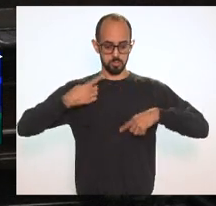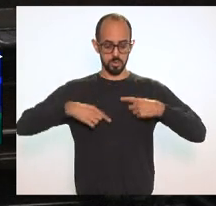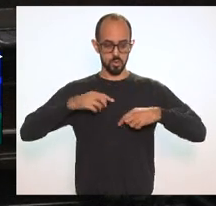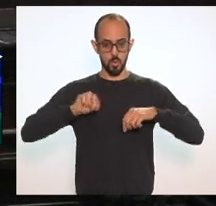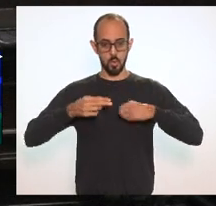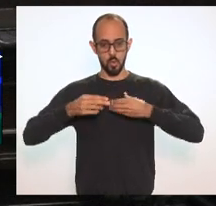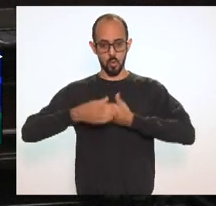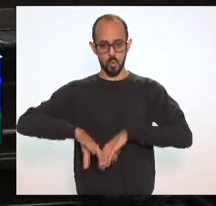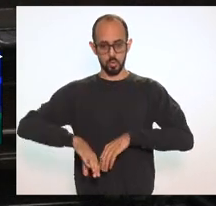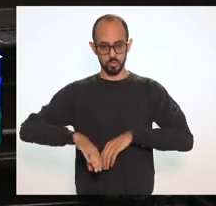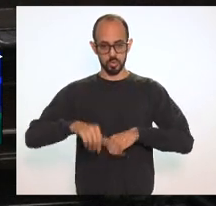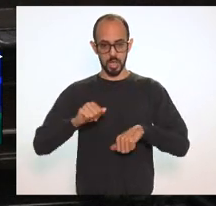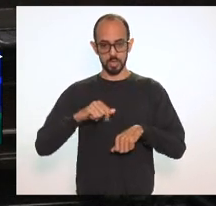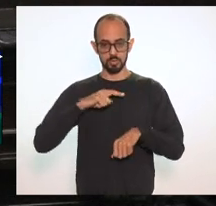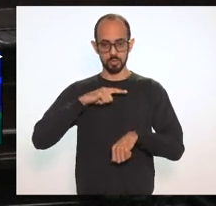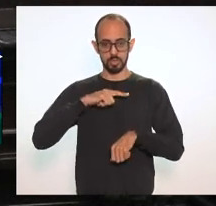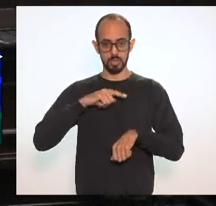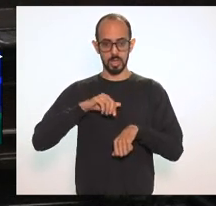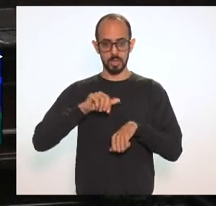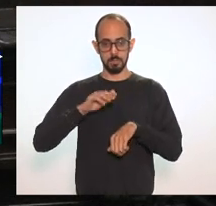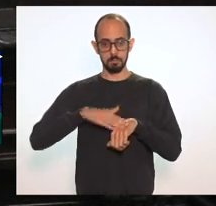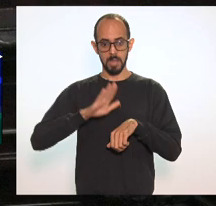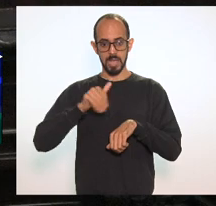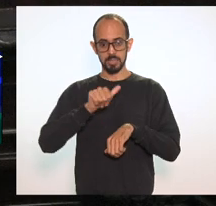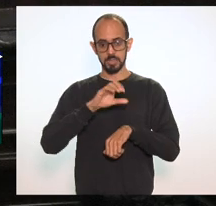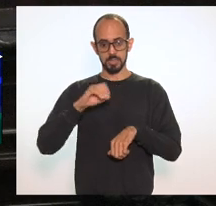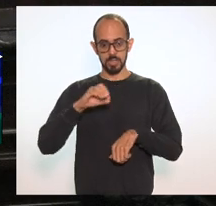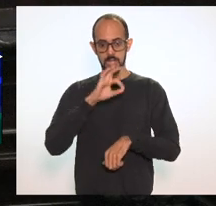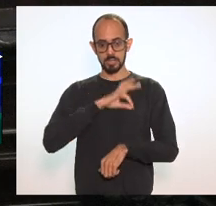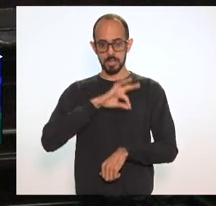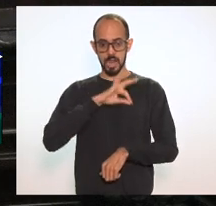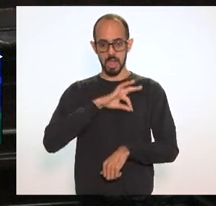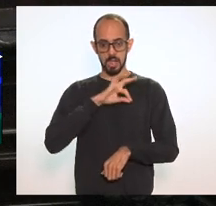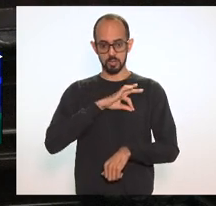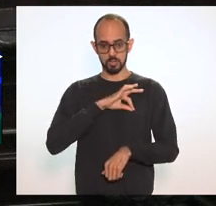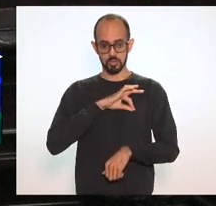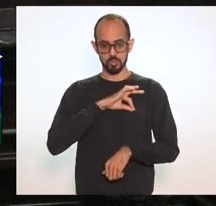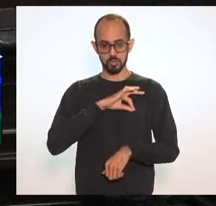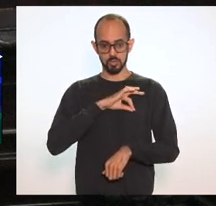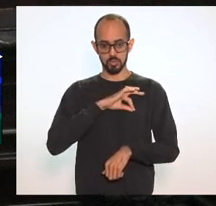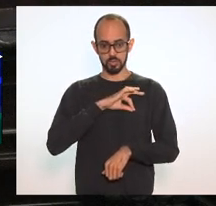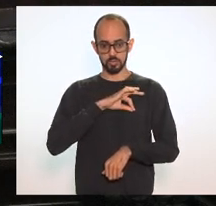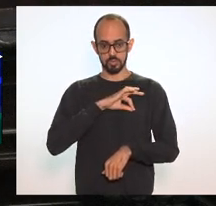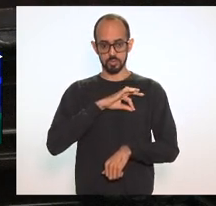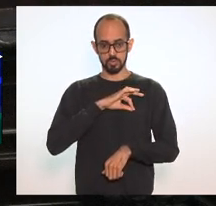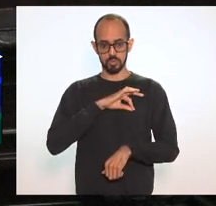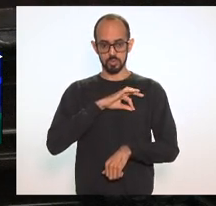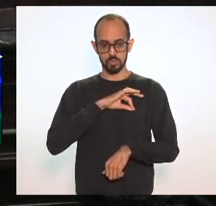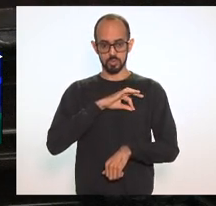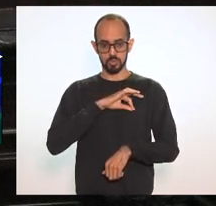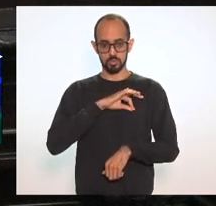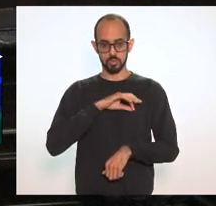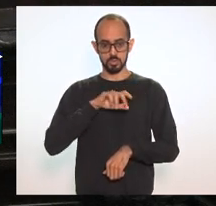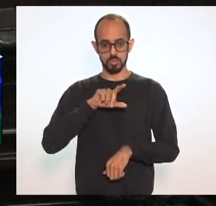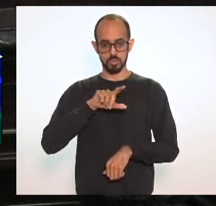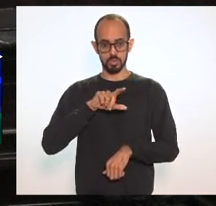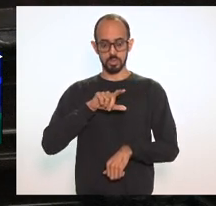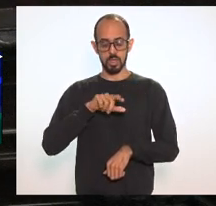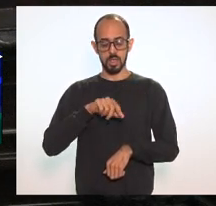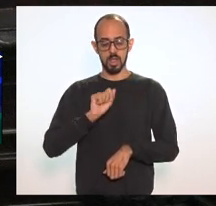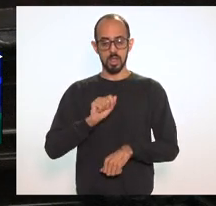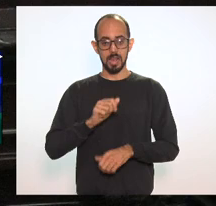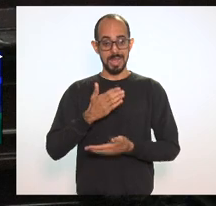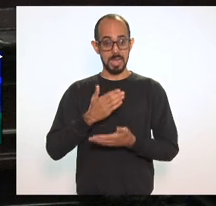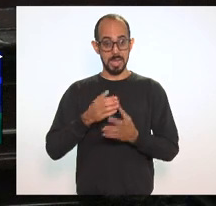que receba acima de dez salários mínimos que receba uma remuneração líquida acima de dez salários